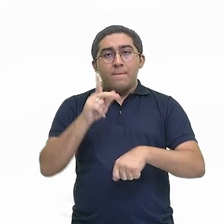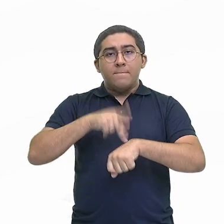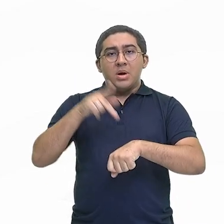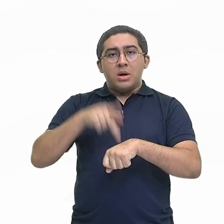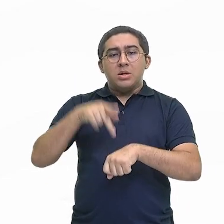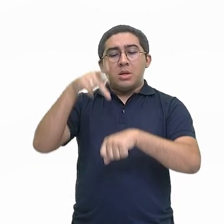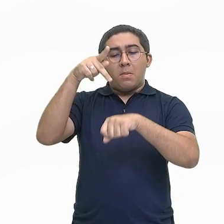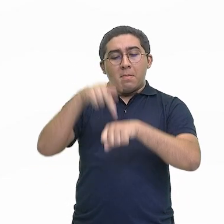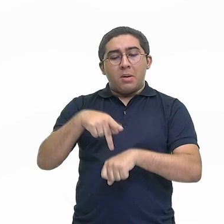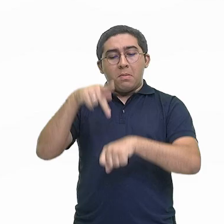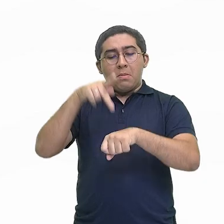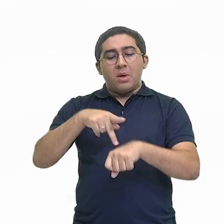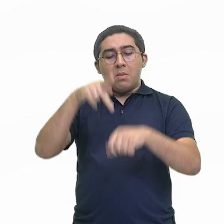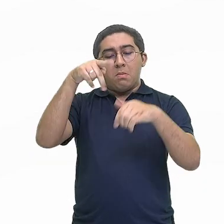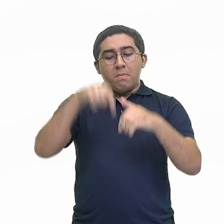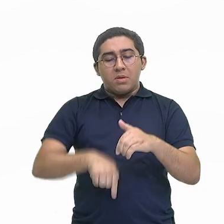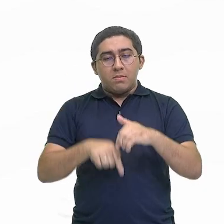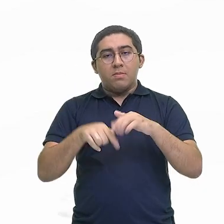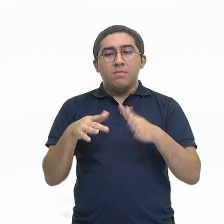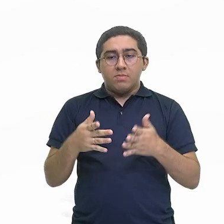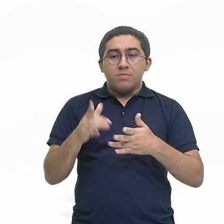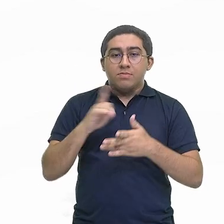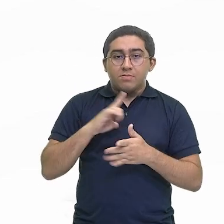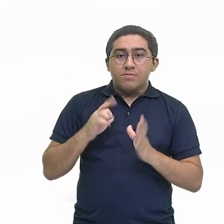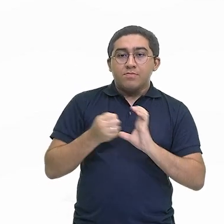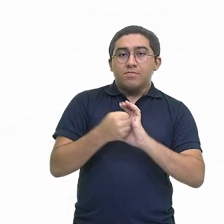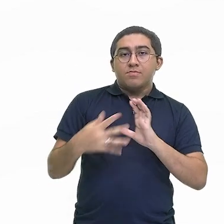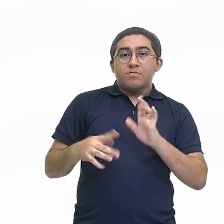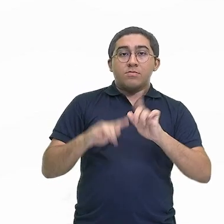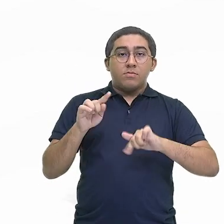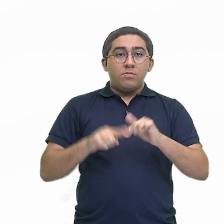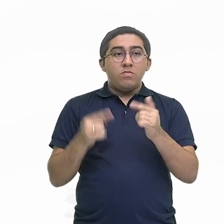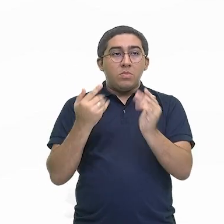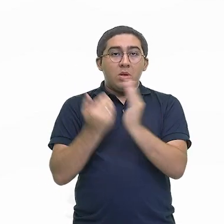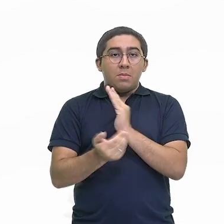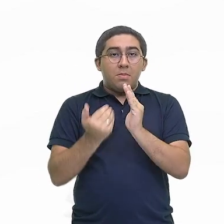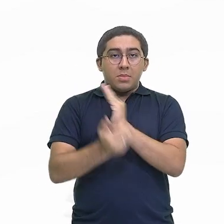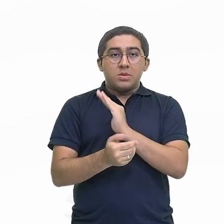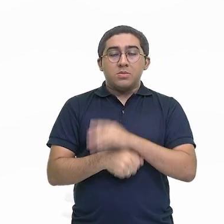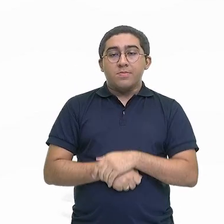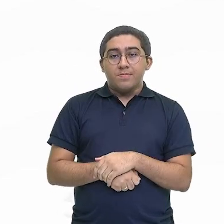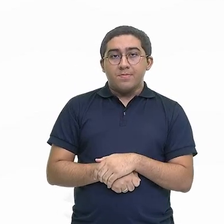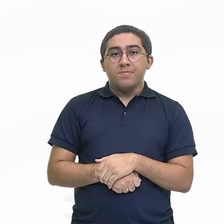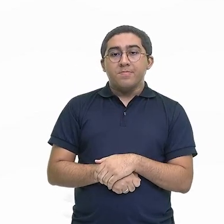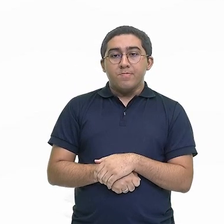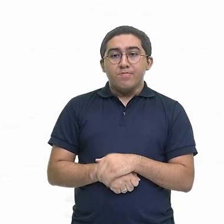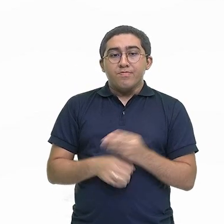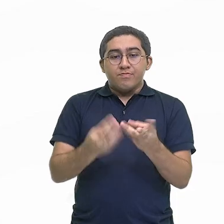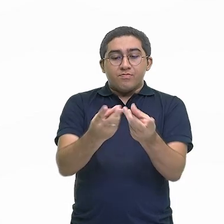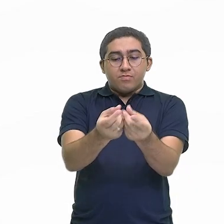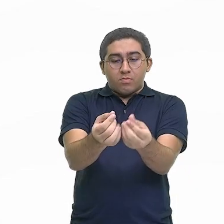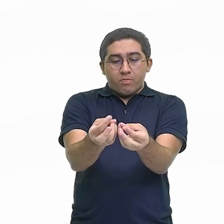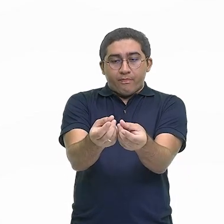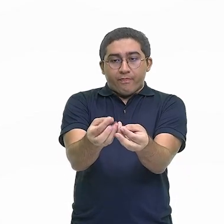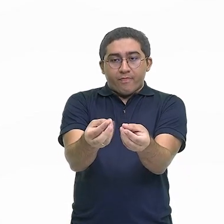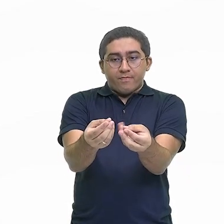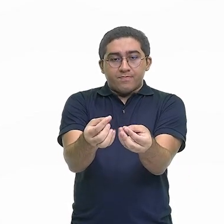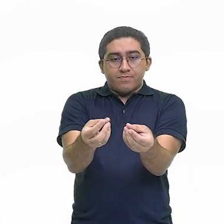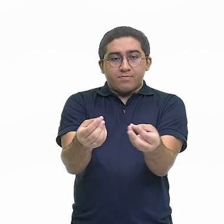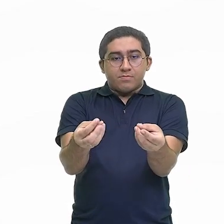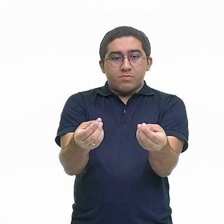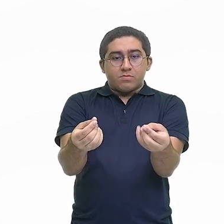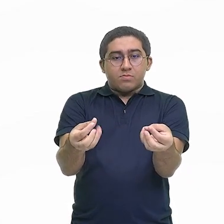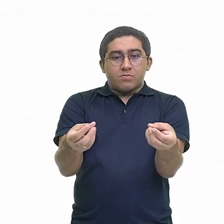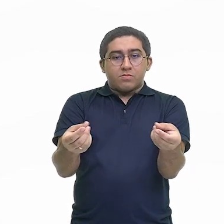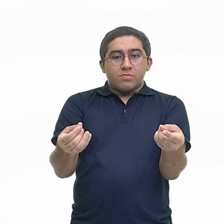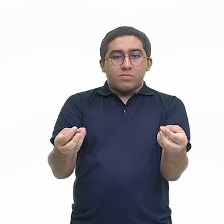até que fura? Pois é. Então você tem materiais que foram perdendo, aquelas rochas que foram perdendo material ao longo de milhões